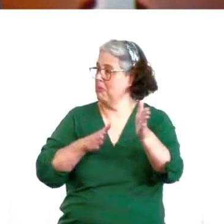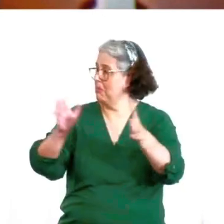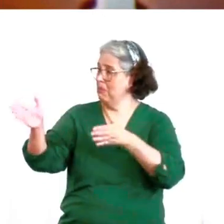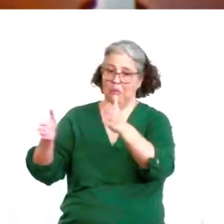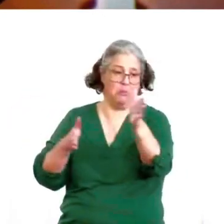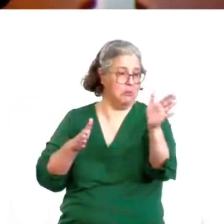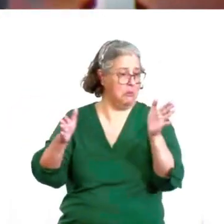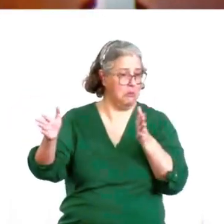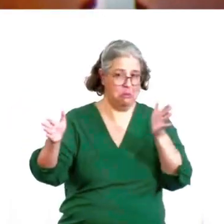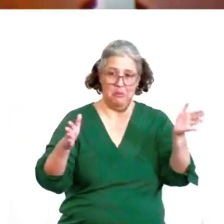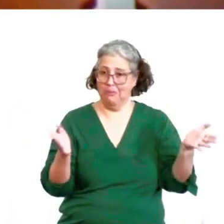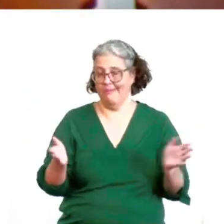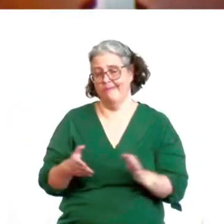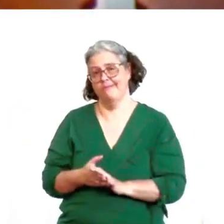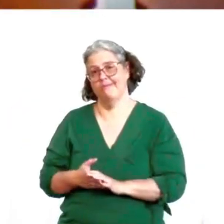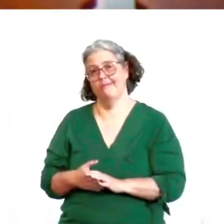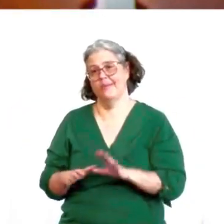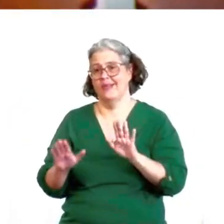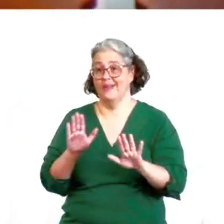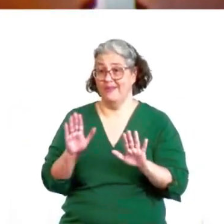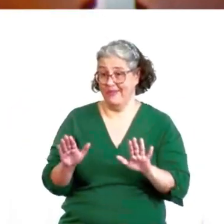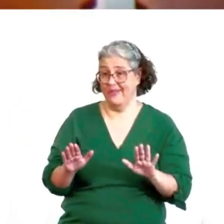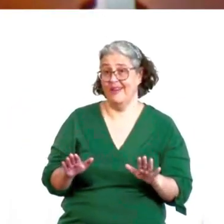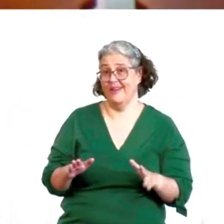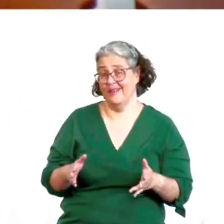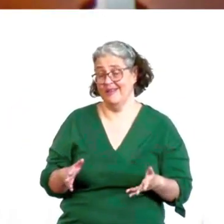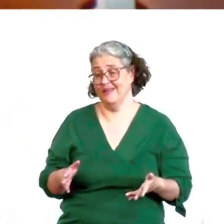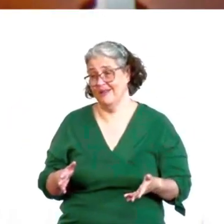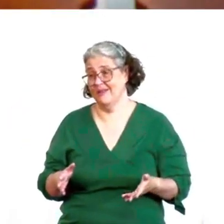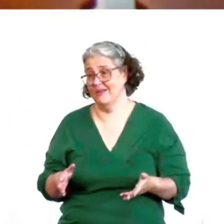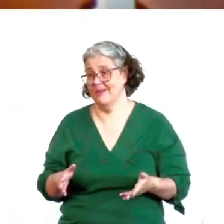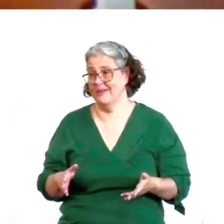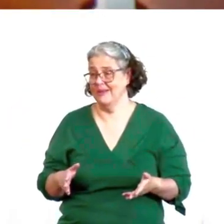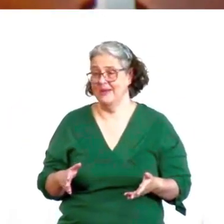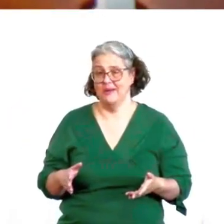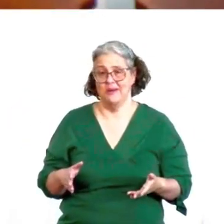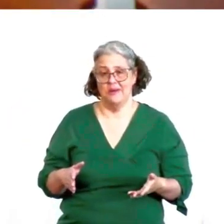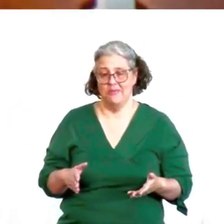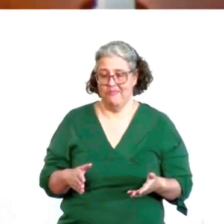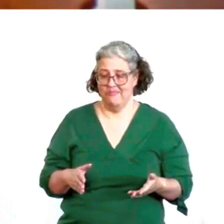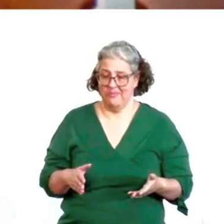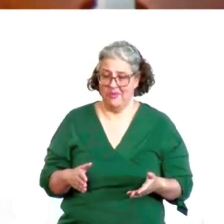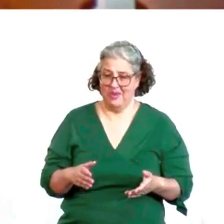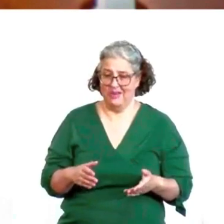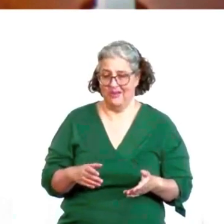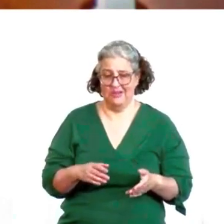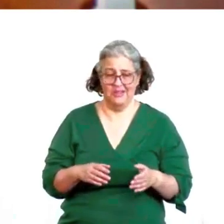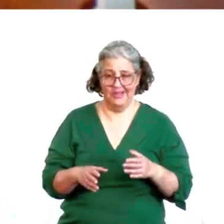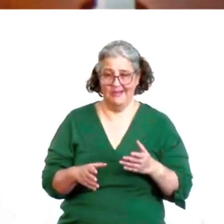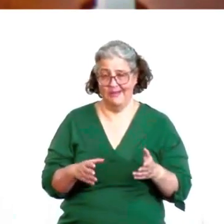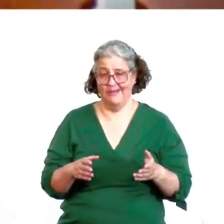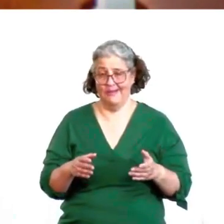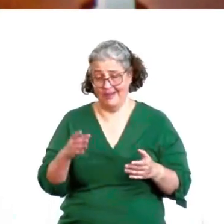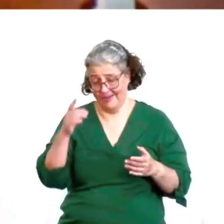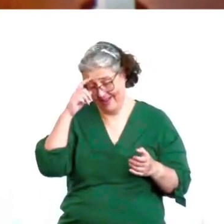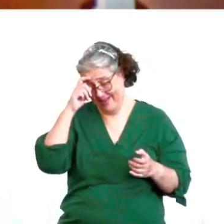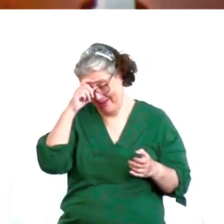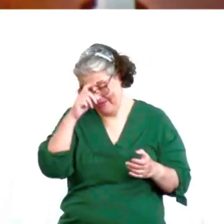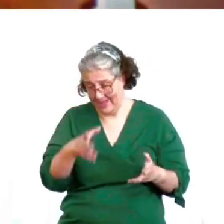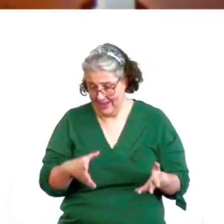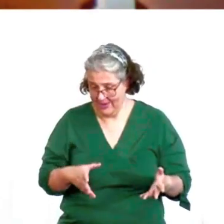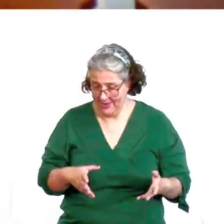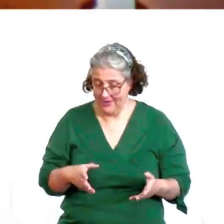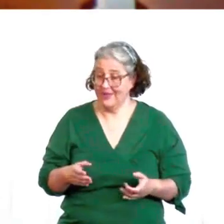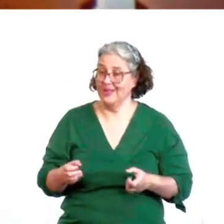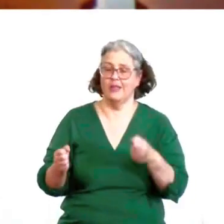Talvez no momento de dificuldade você quis pegar o seu carro e só ir, para colocar os seus pensamentos no lugar. Só